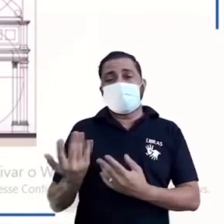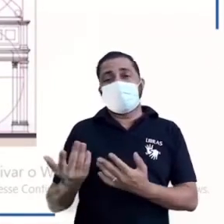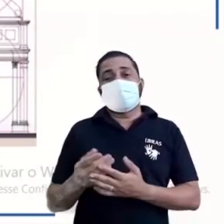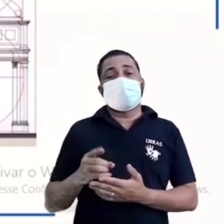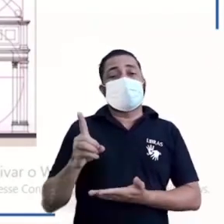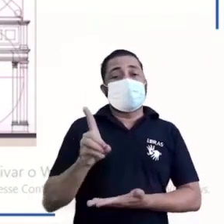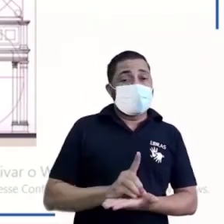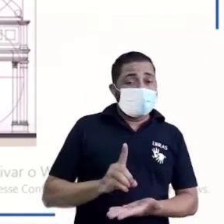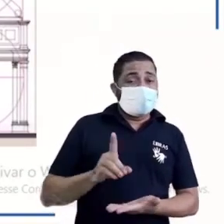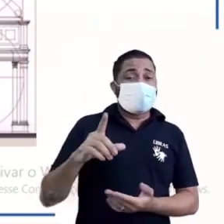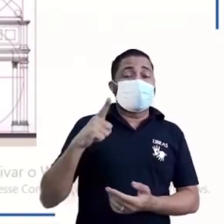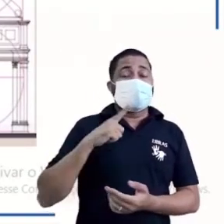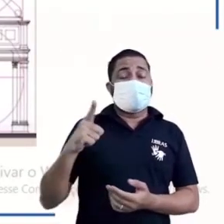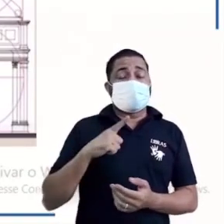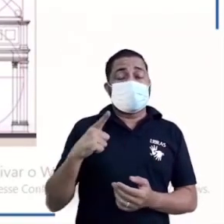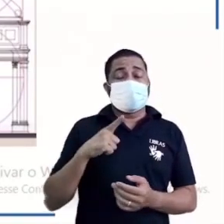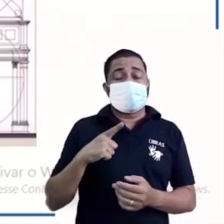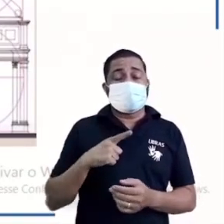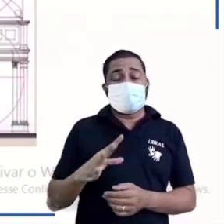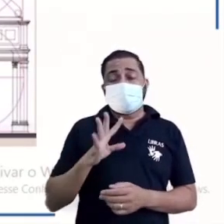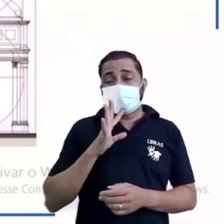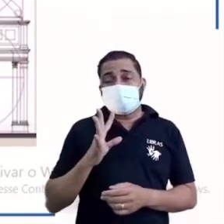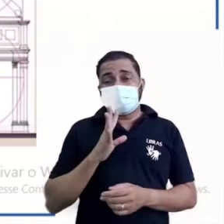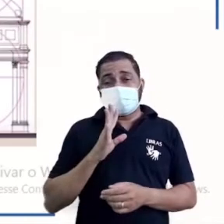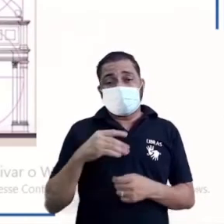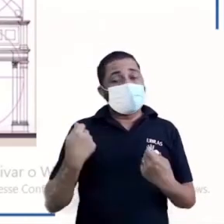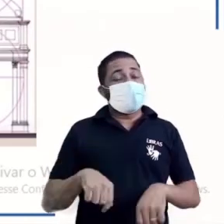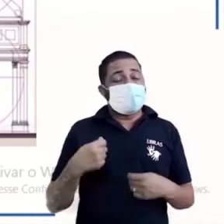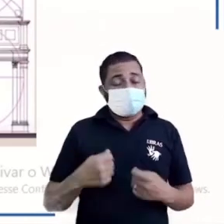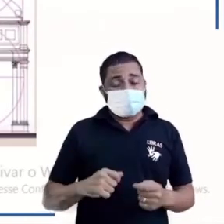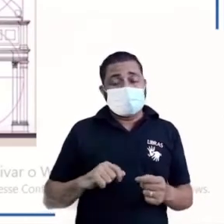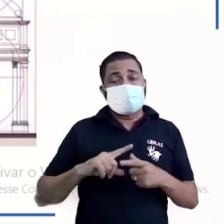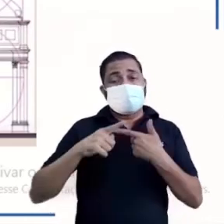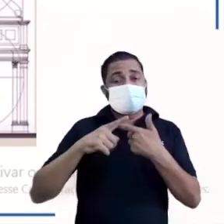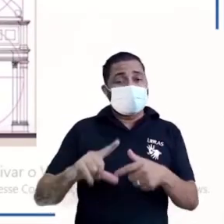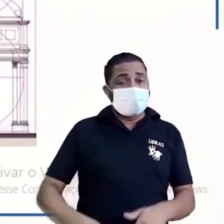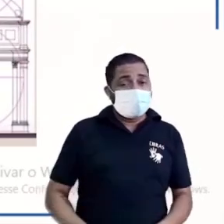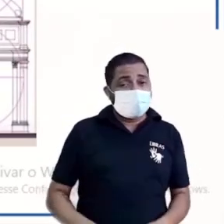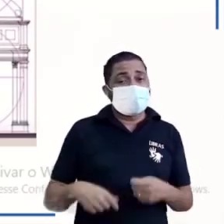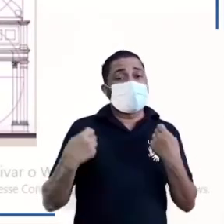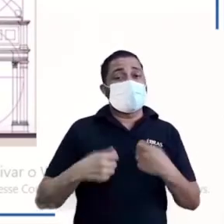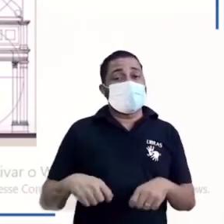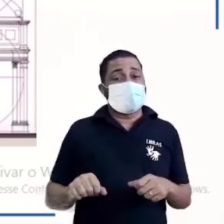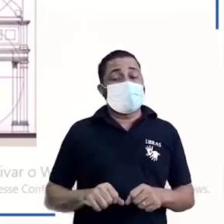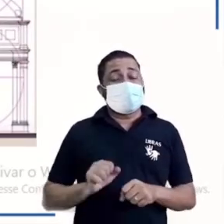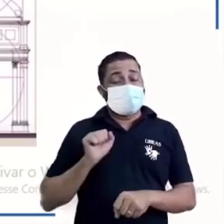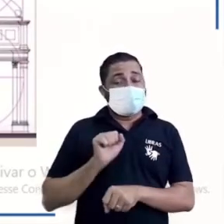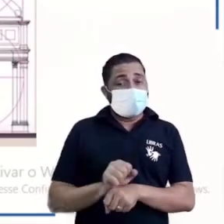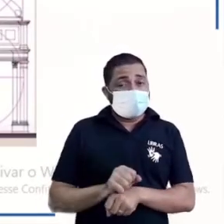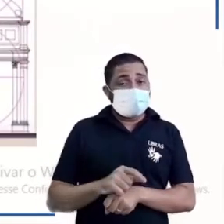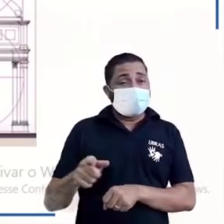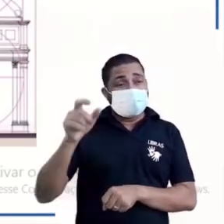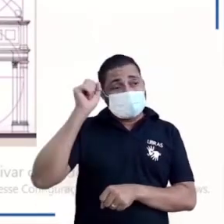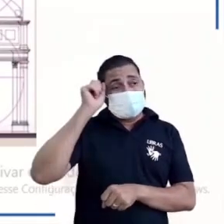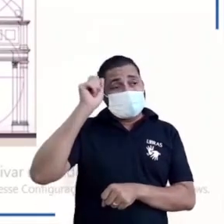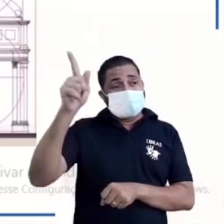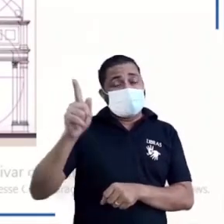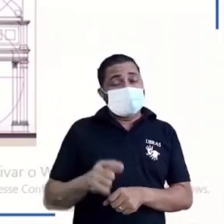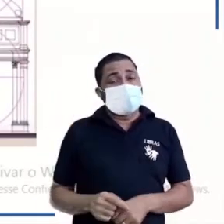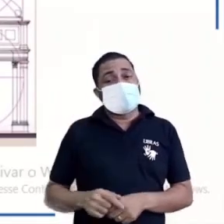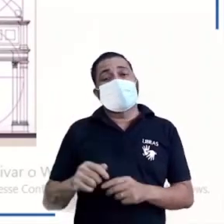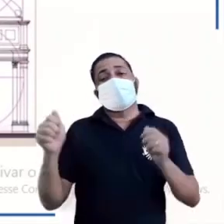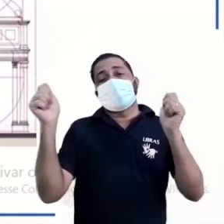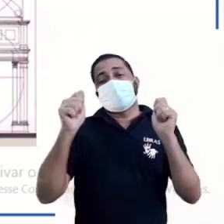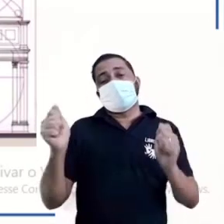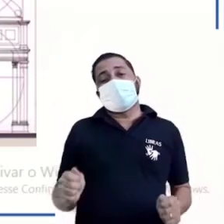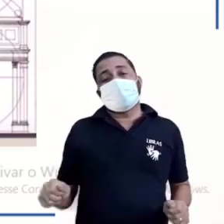design, demanda conhecimento geométrico. A gente precisa romper aquela ideia, aquele lugar comum de que a